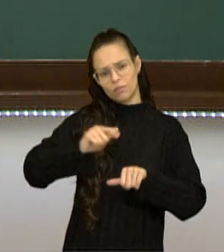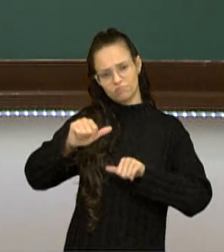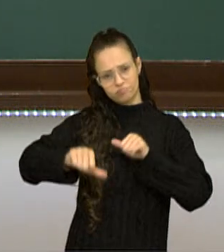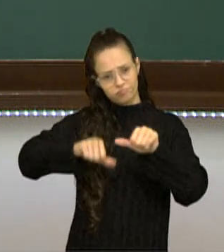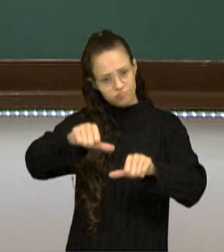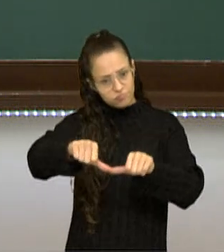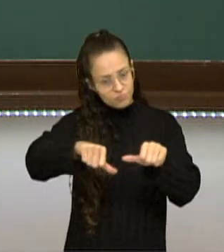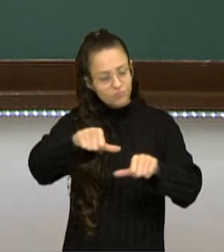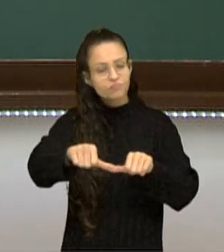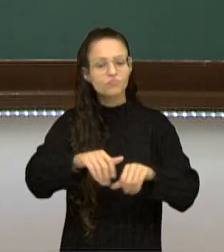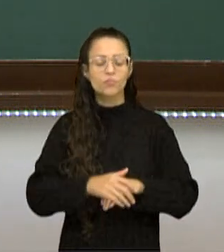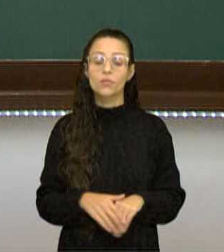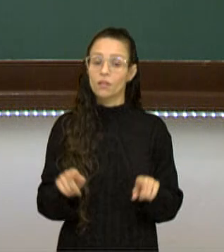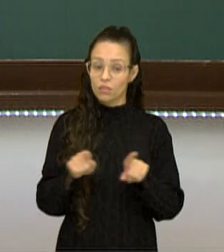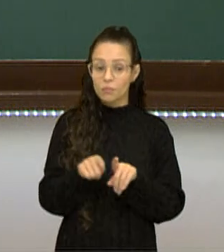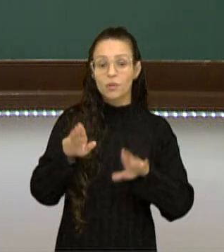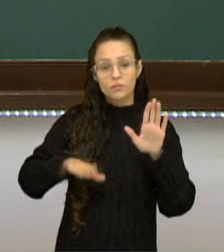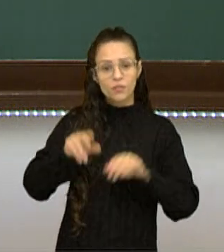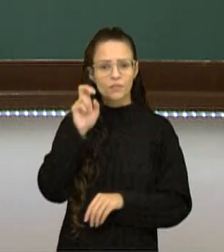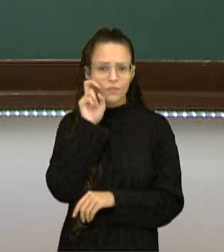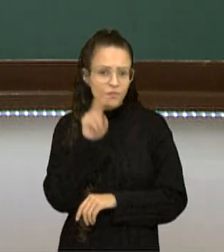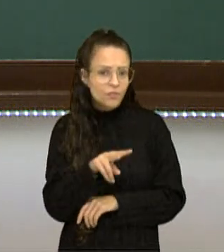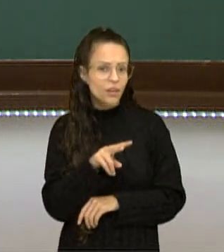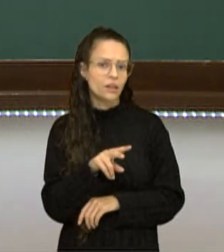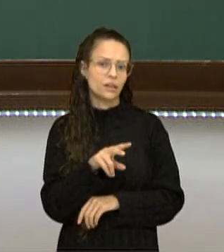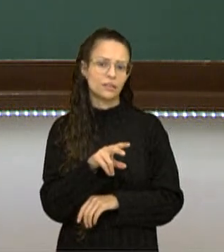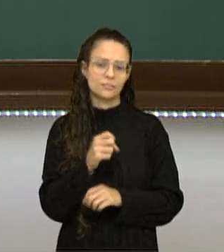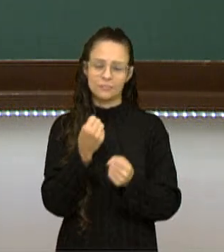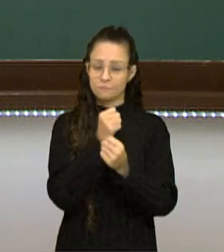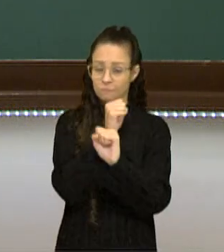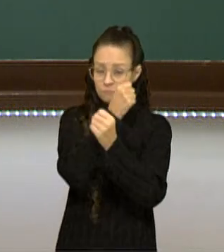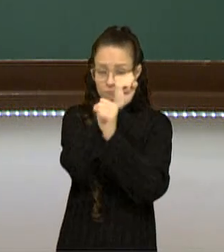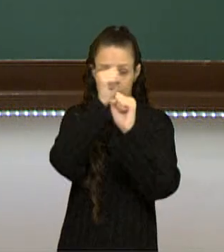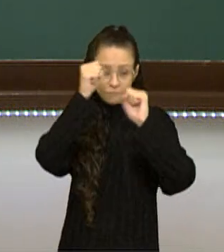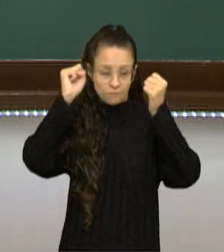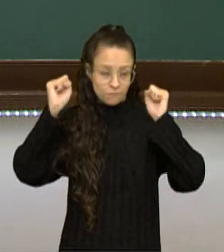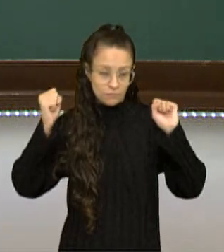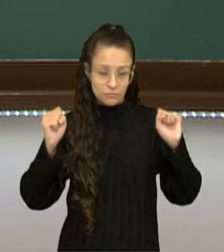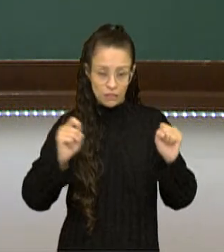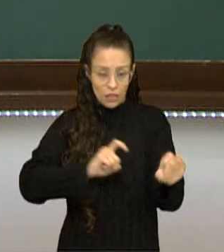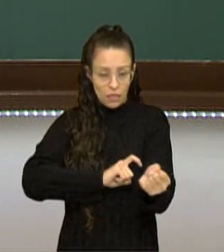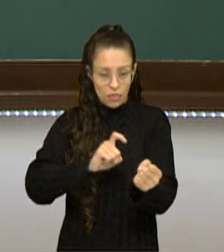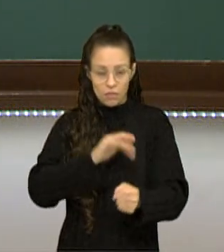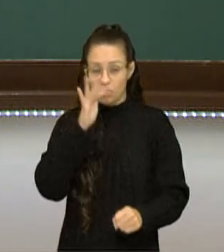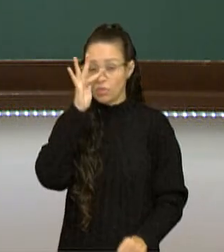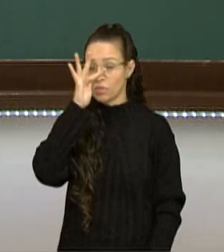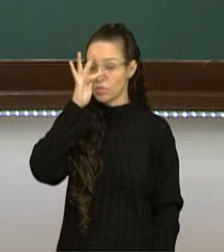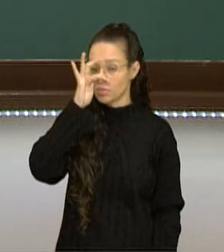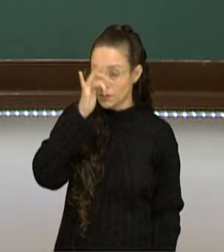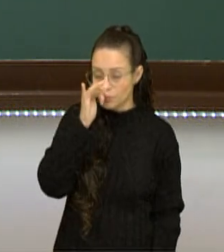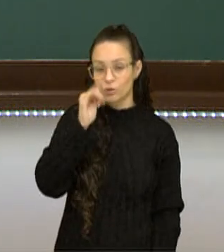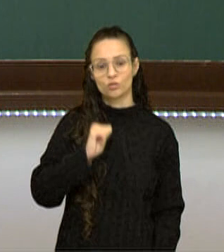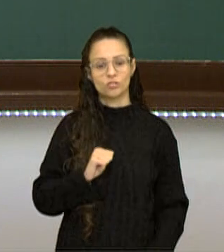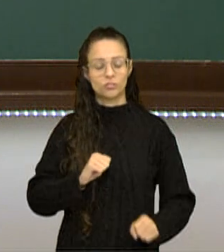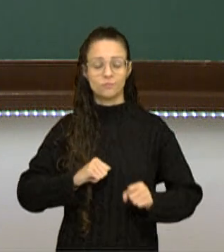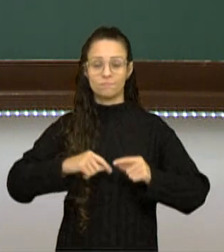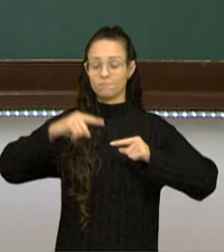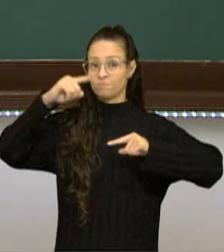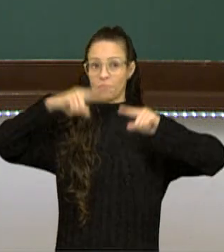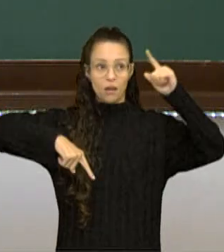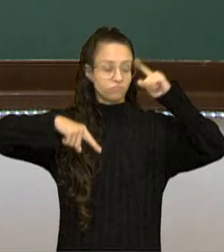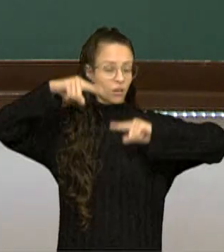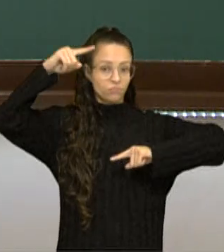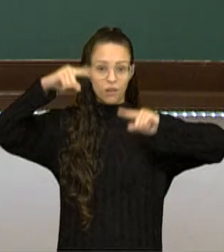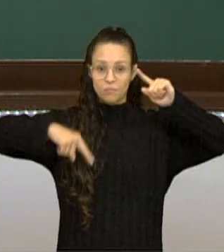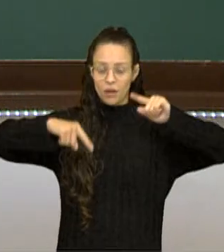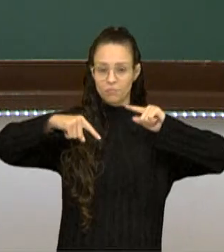transformações. E muitas vezes a gente verifica agressividade, rebeldia, teimosia, instabilidade